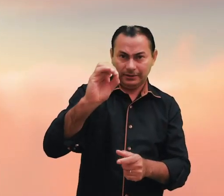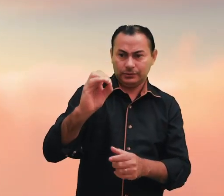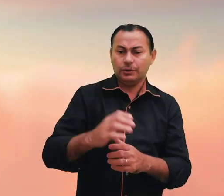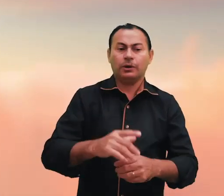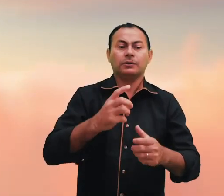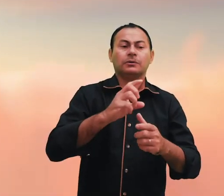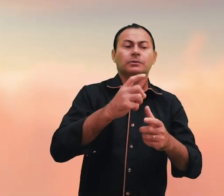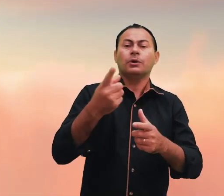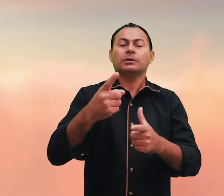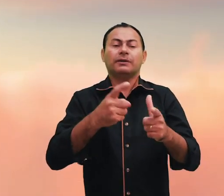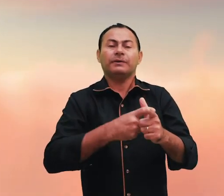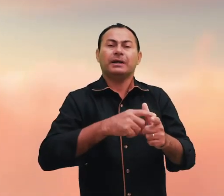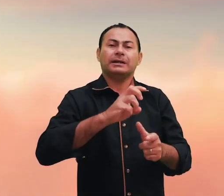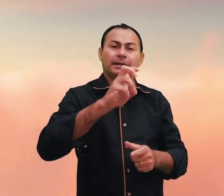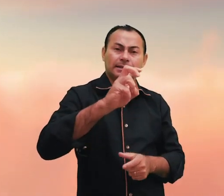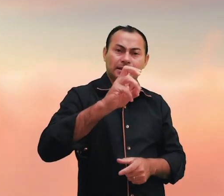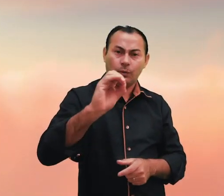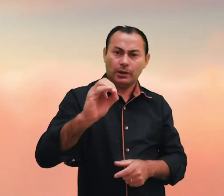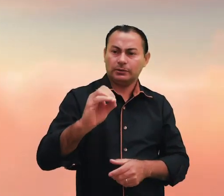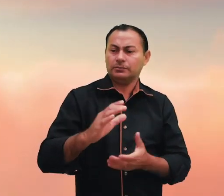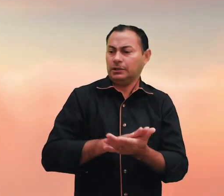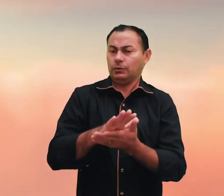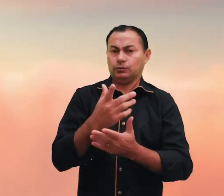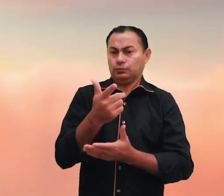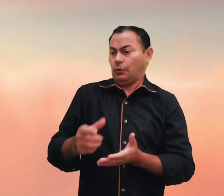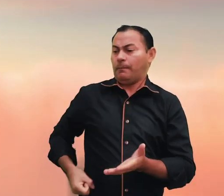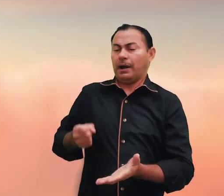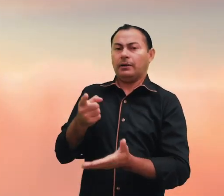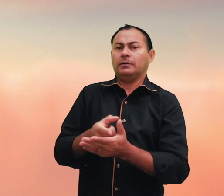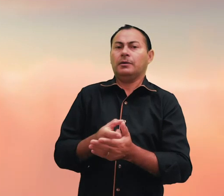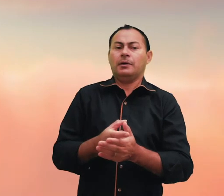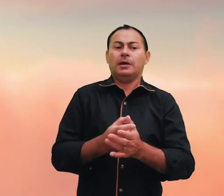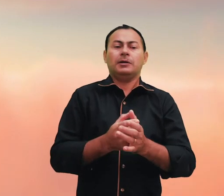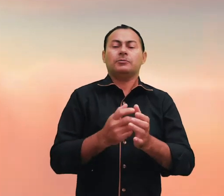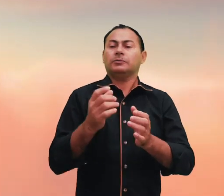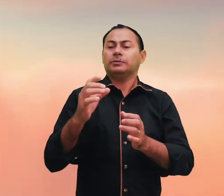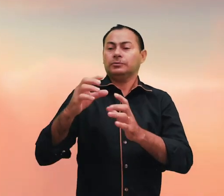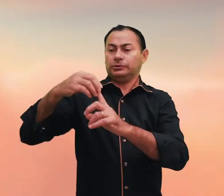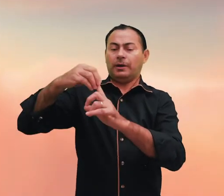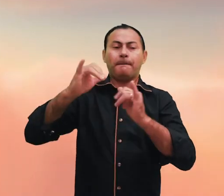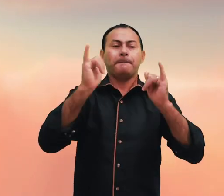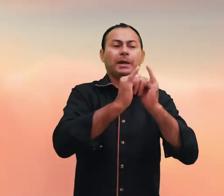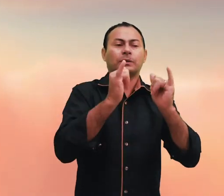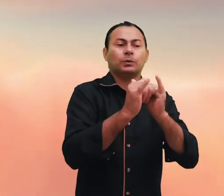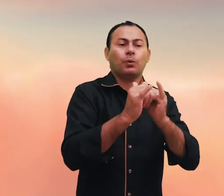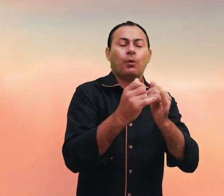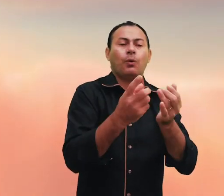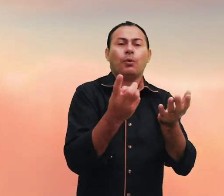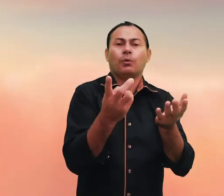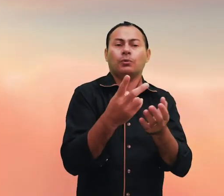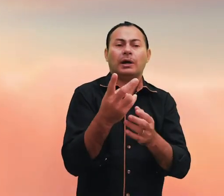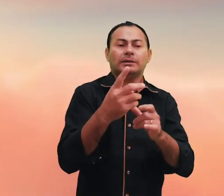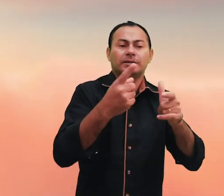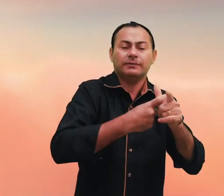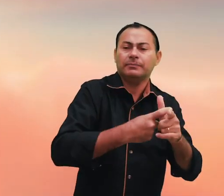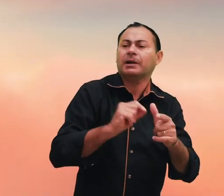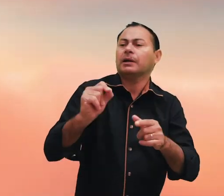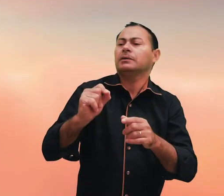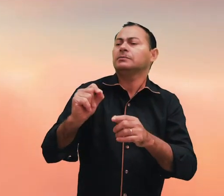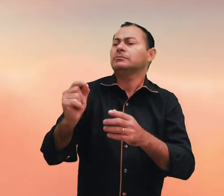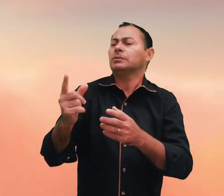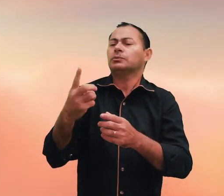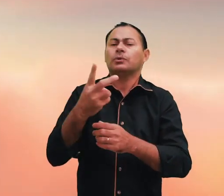50. Nenhum dos dois tinha com que lhe pagar, por isso perdoou a dívida a ambos. Qual deles o amará mais?